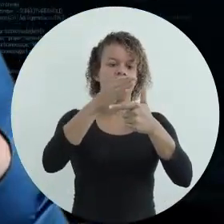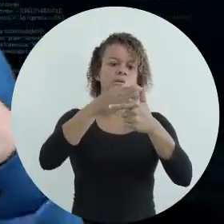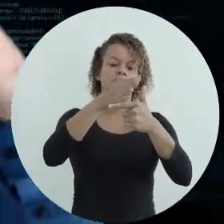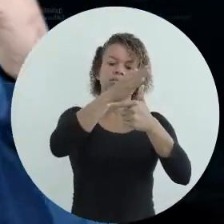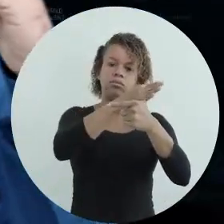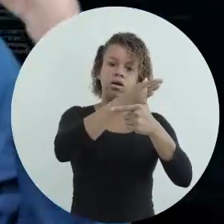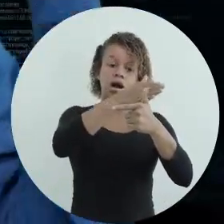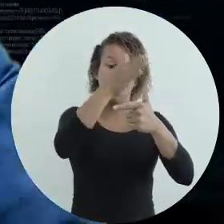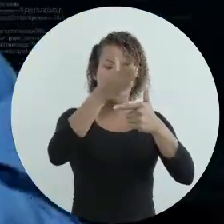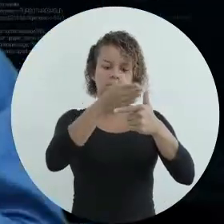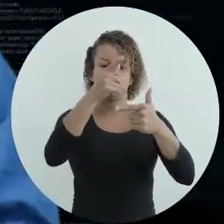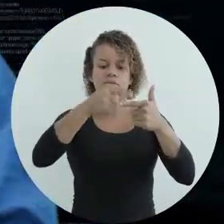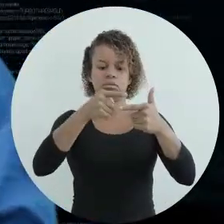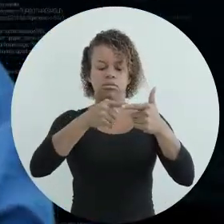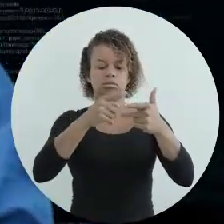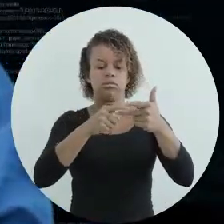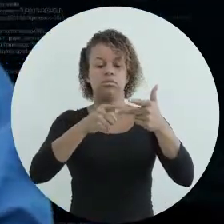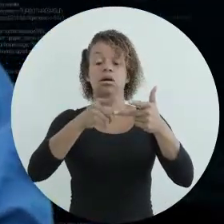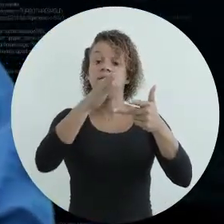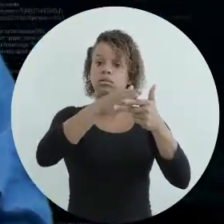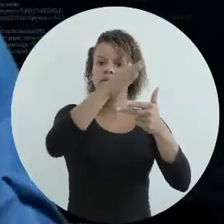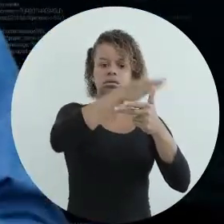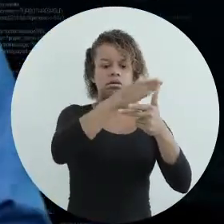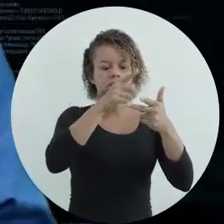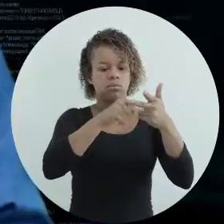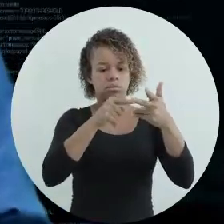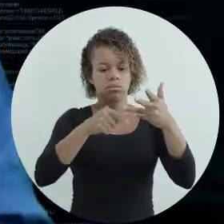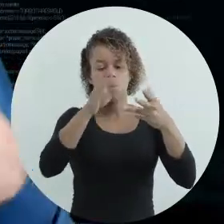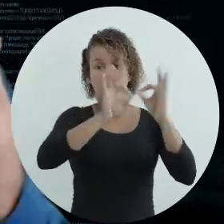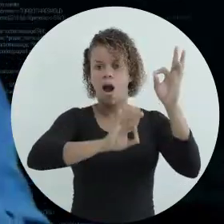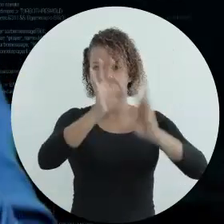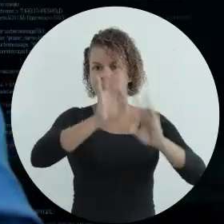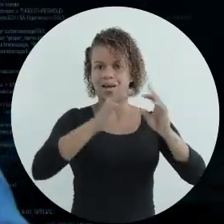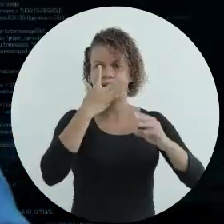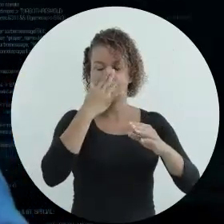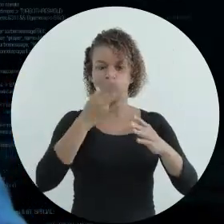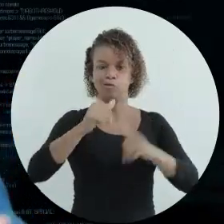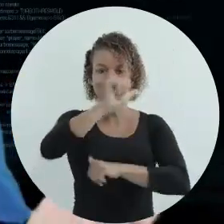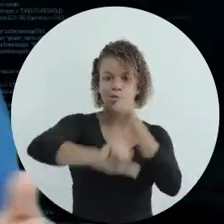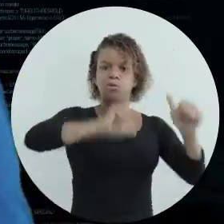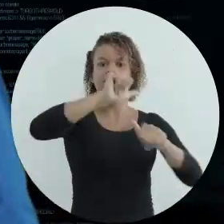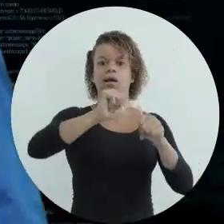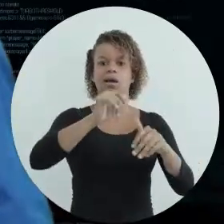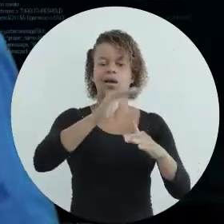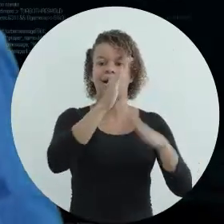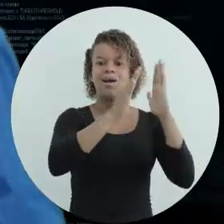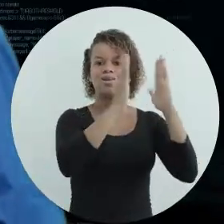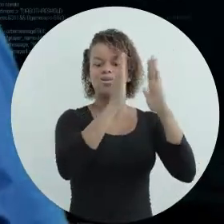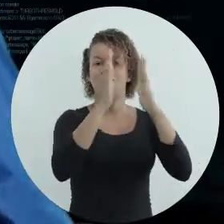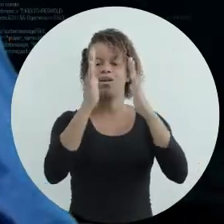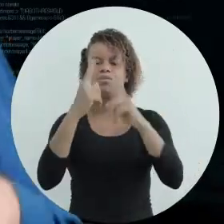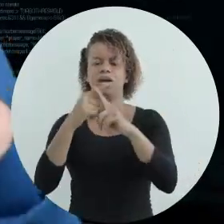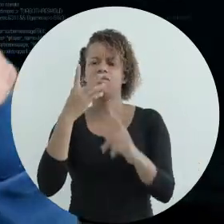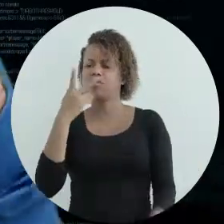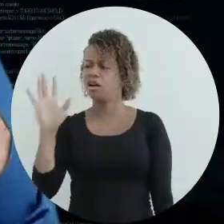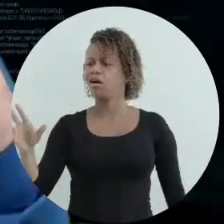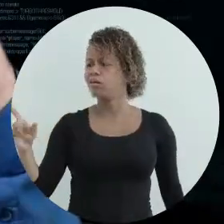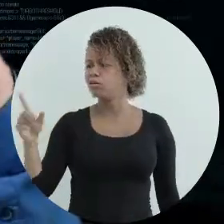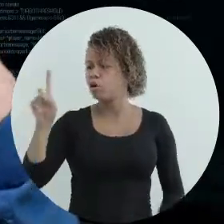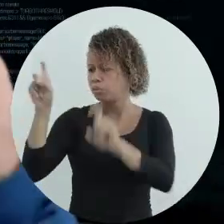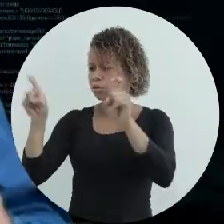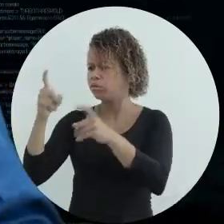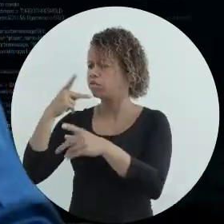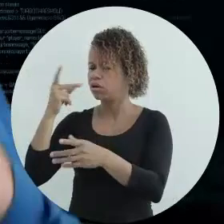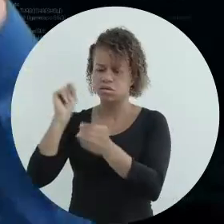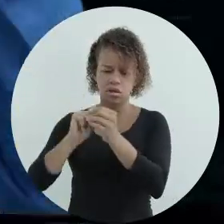terceiro. Você não pode alternar as ordens. Se você alternar, ele vai cumprir e vai cumprir errado. Então você